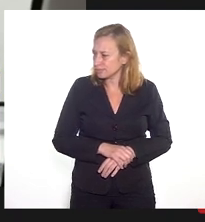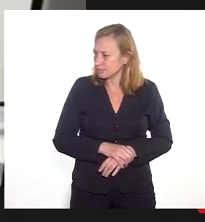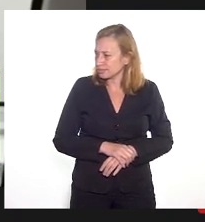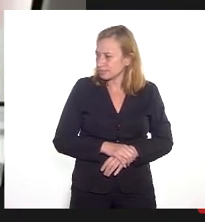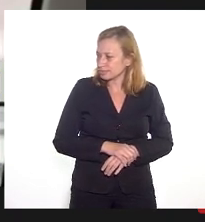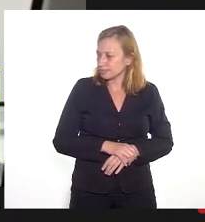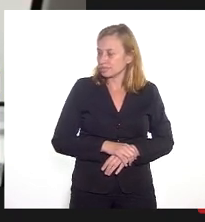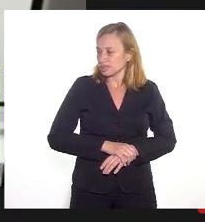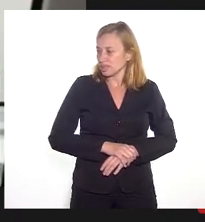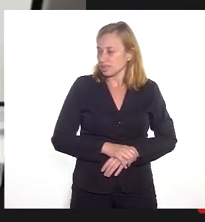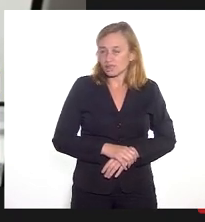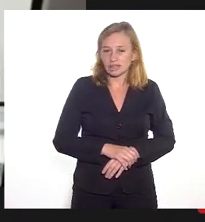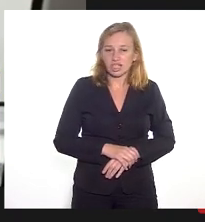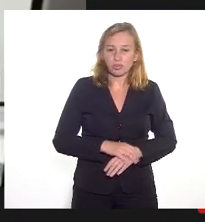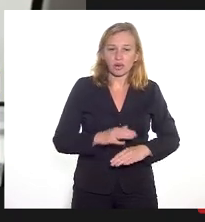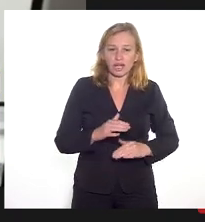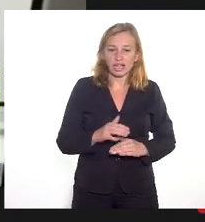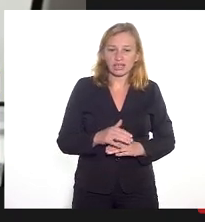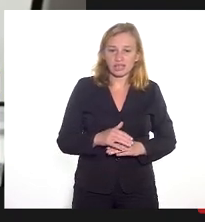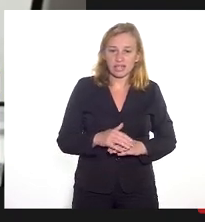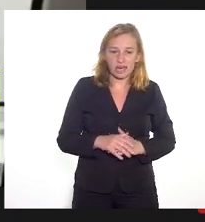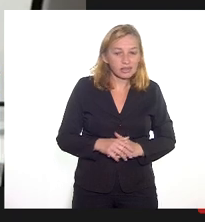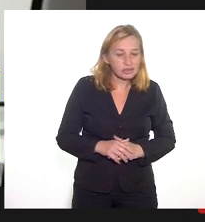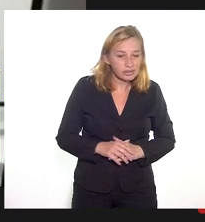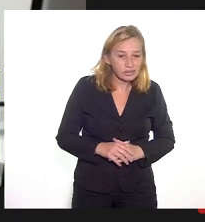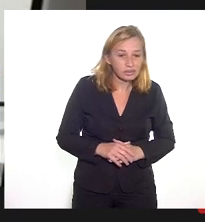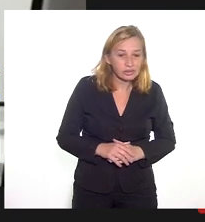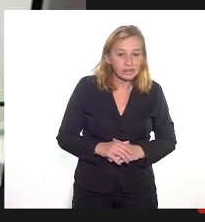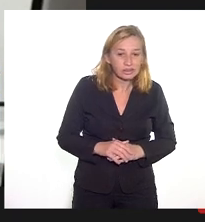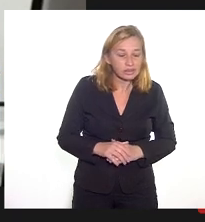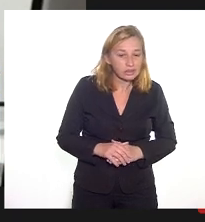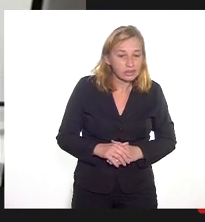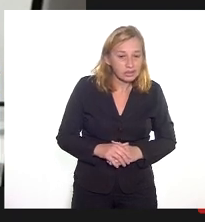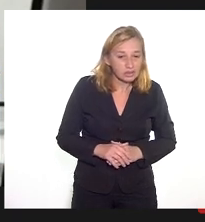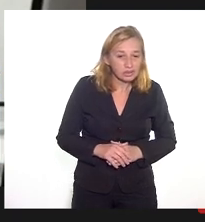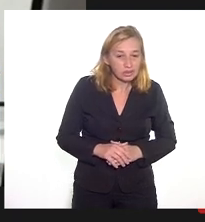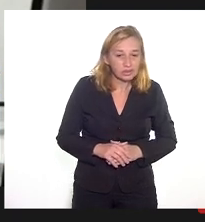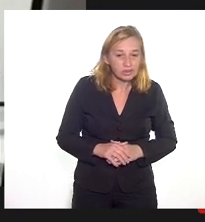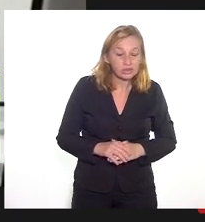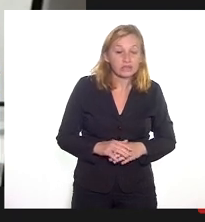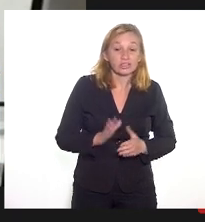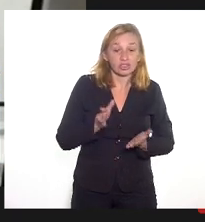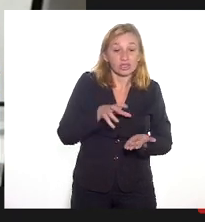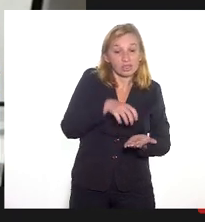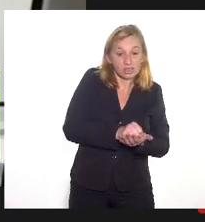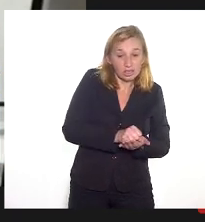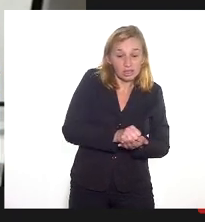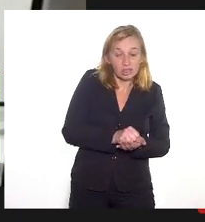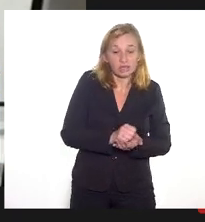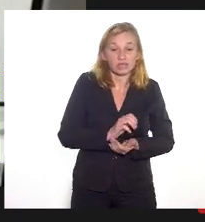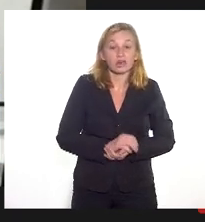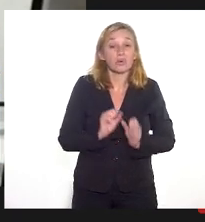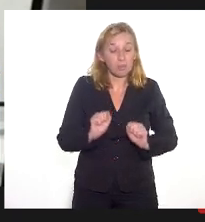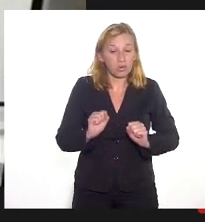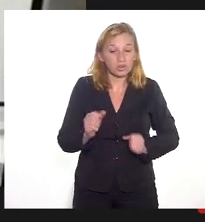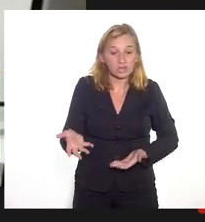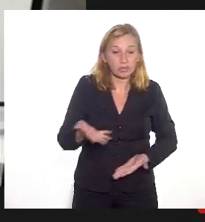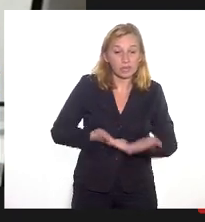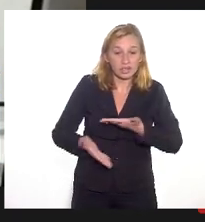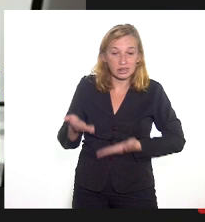que tem muita dificuldade para poder se colocar como empresas registradas, que elas possam participar também dos